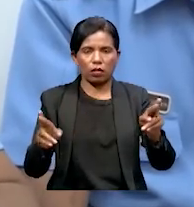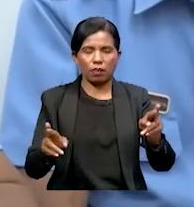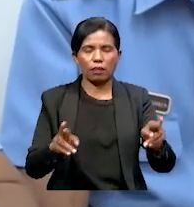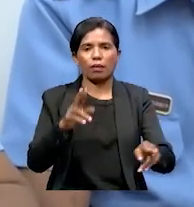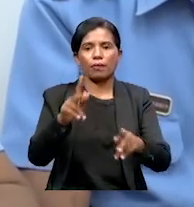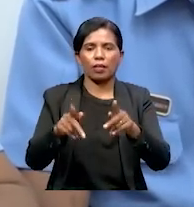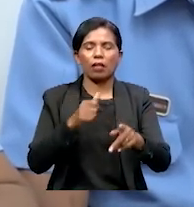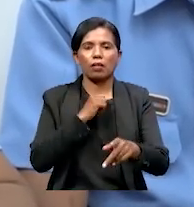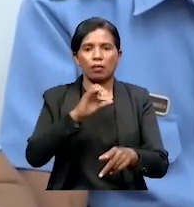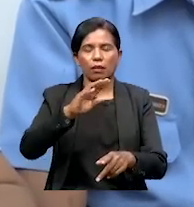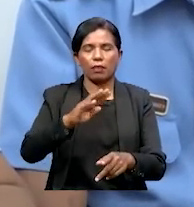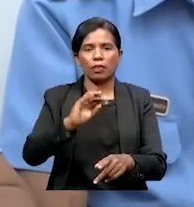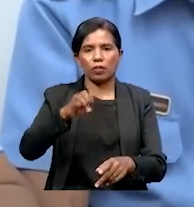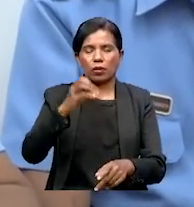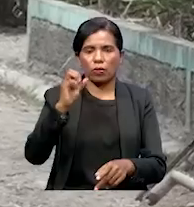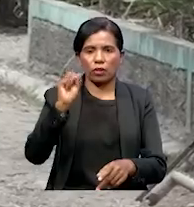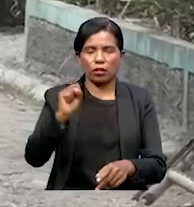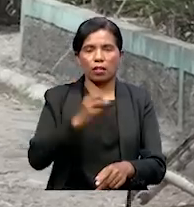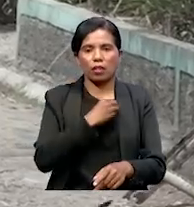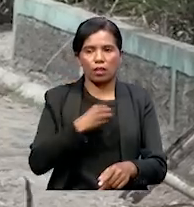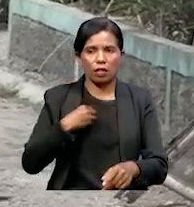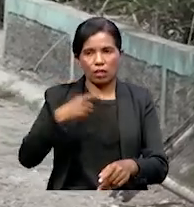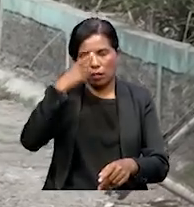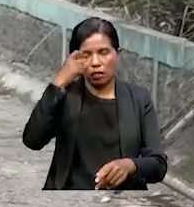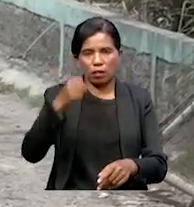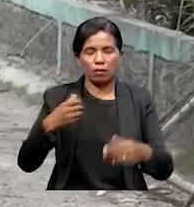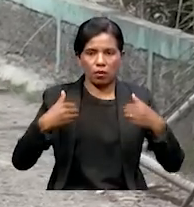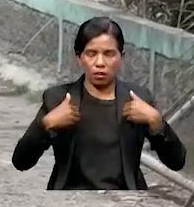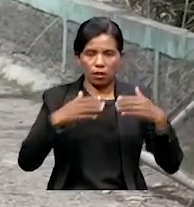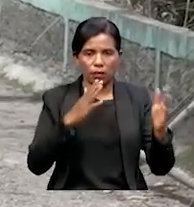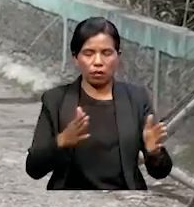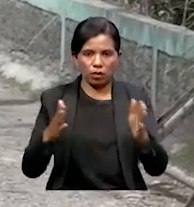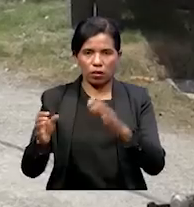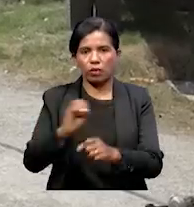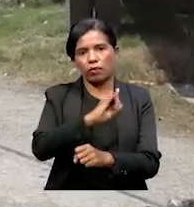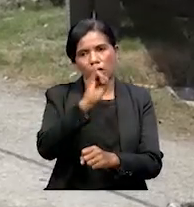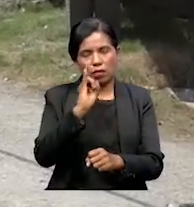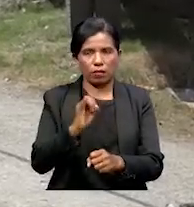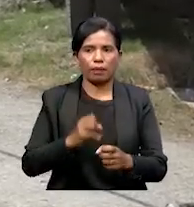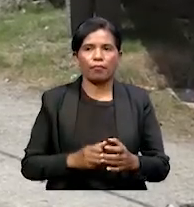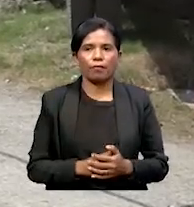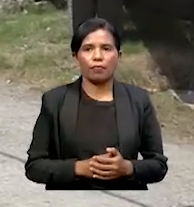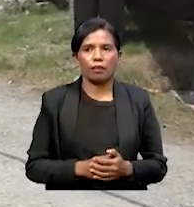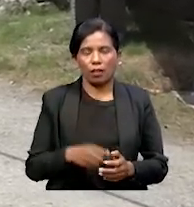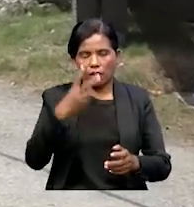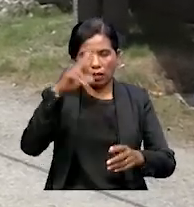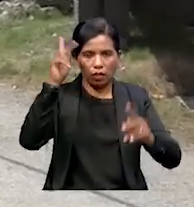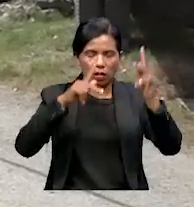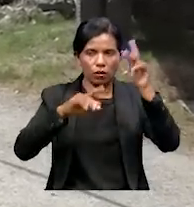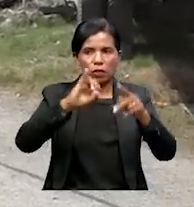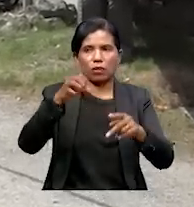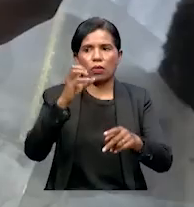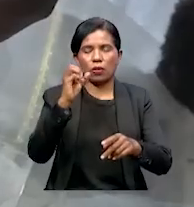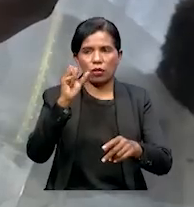Matebian José Bernardo de Jesus Soares, tamba se ia processo investigação. Liga o caso José Bernardo de